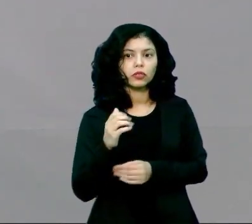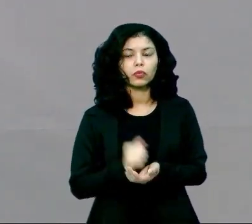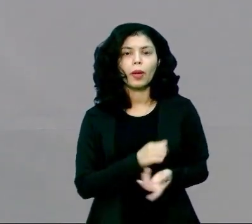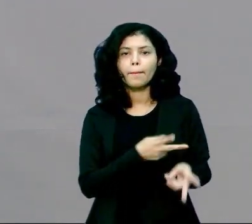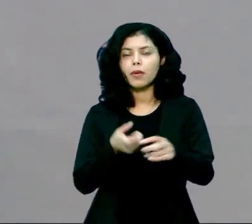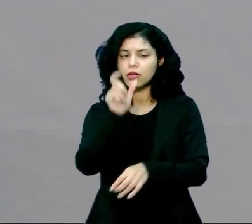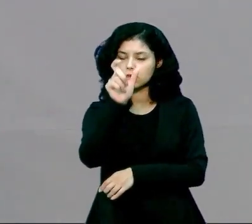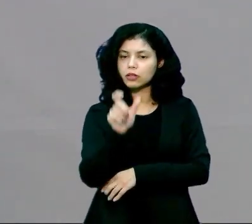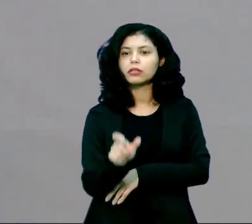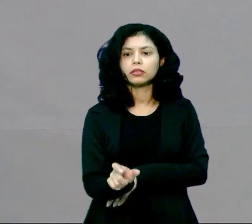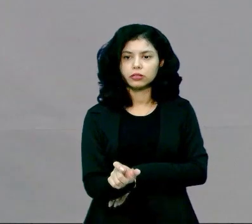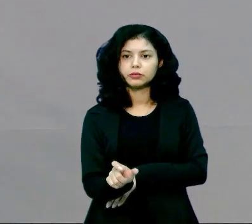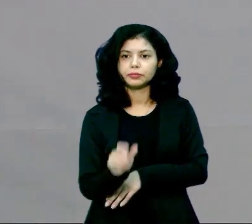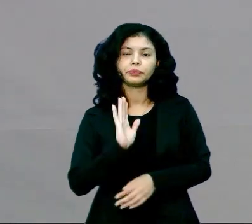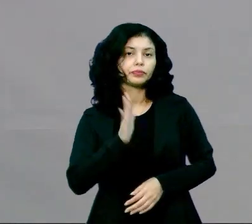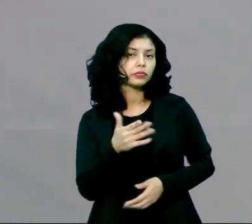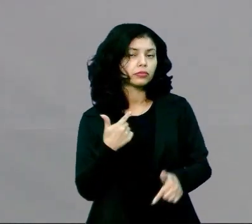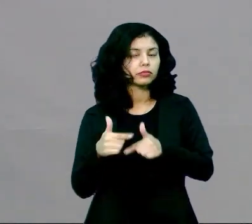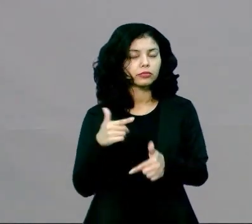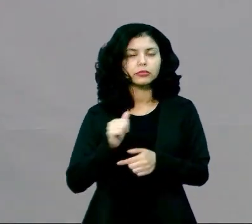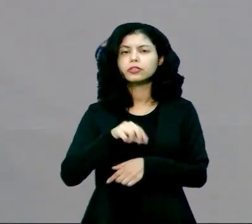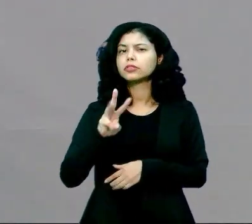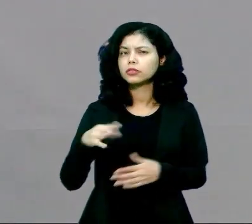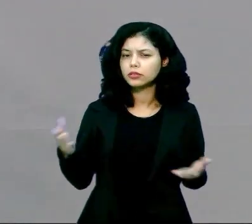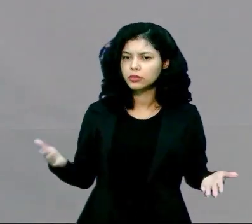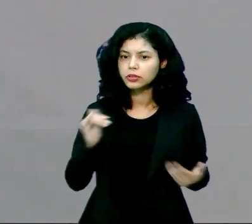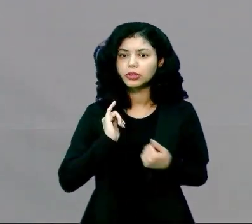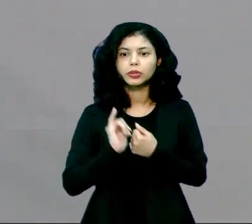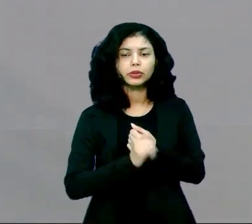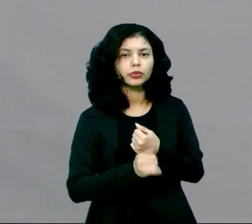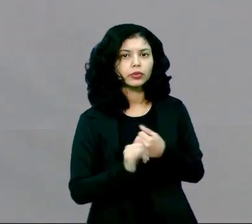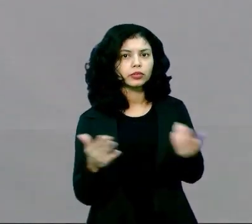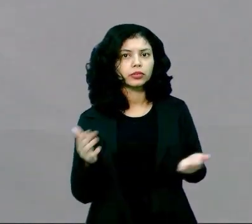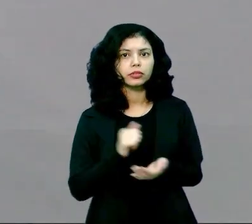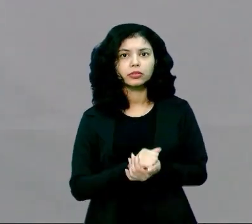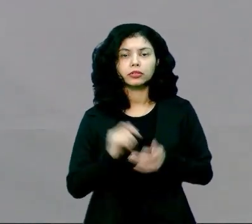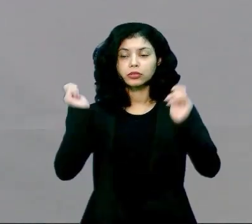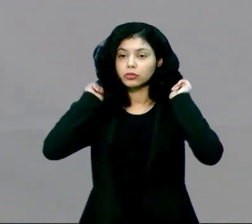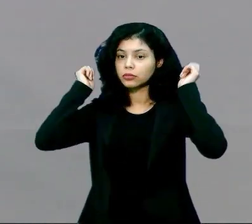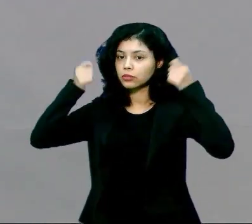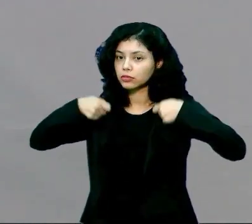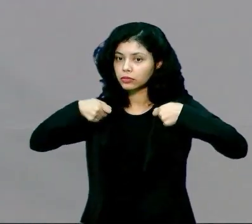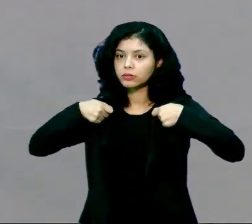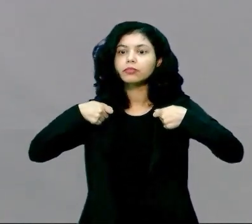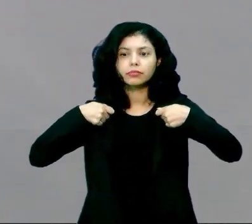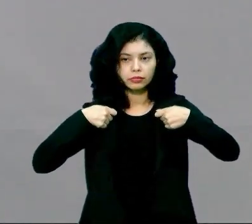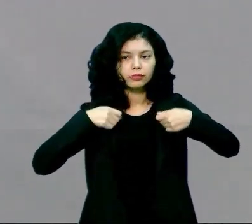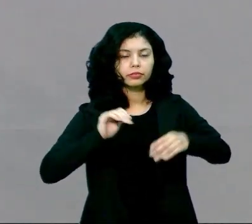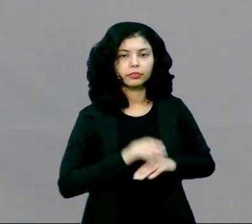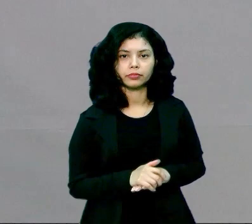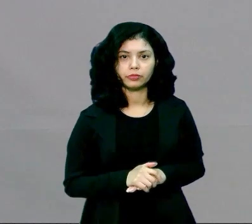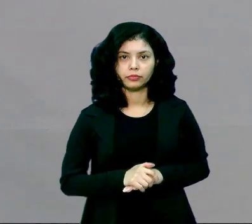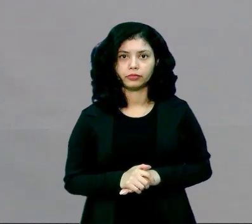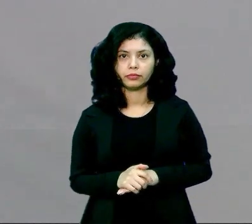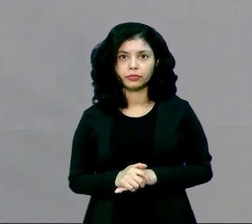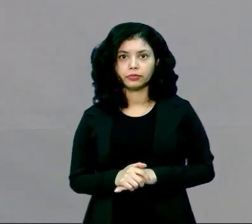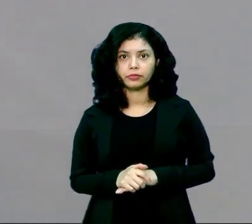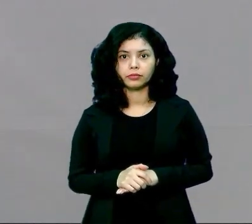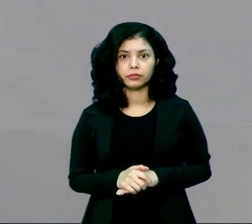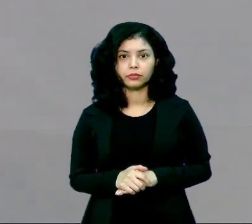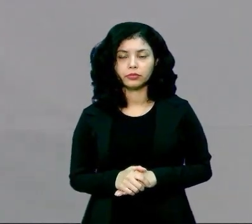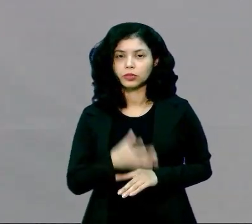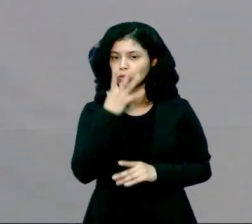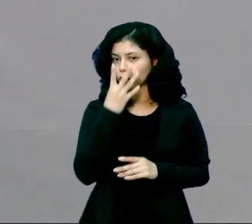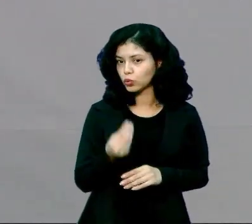menos personagens, né? A gente já trabalha. Quem é o personagem da fábula A Chapeuzinho Vermelho? Tinha Chapeuzinho, o Caçador,